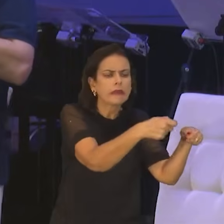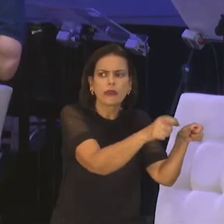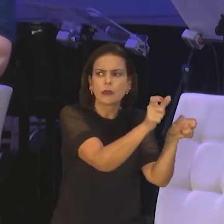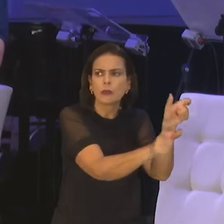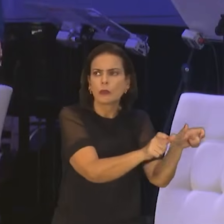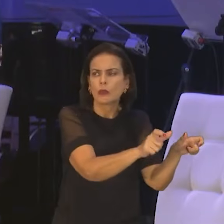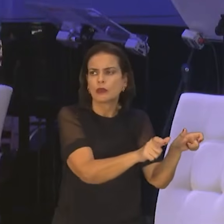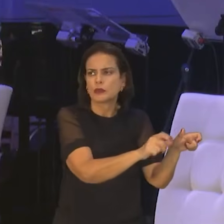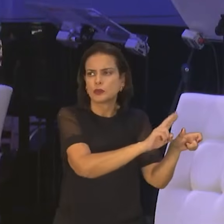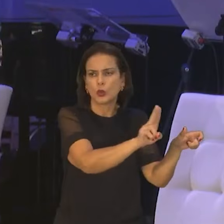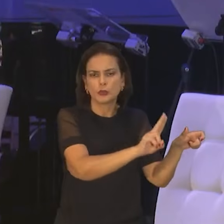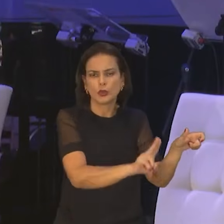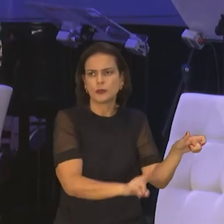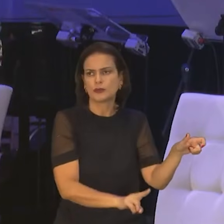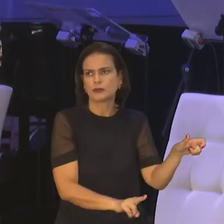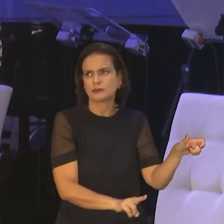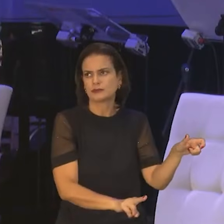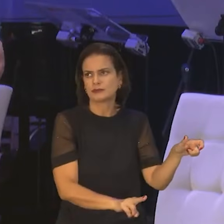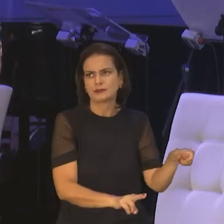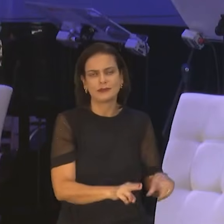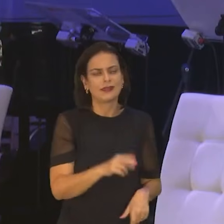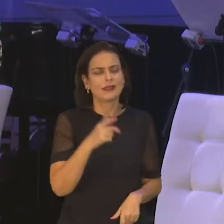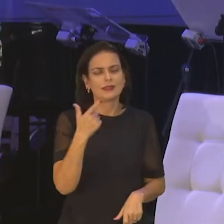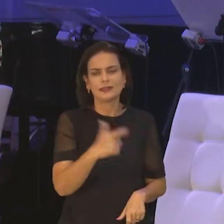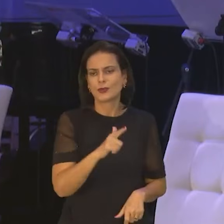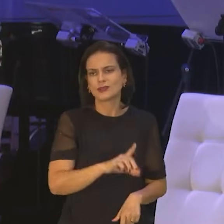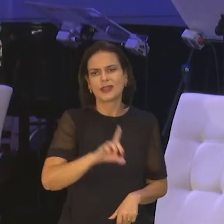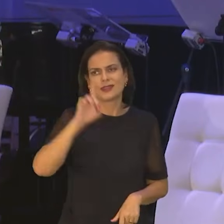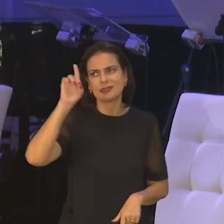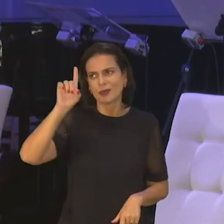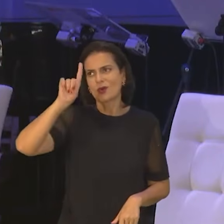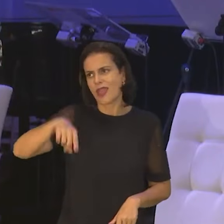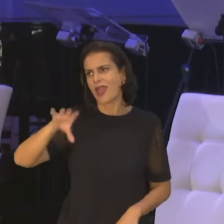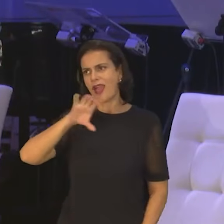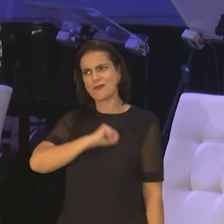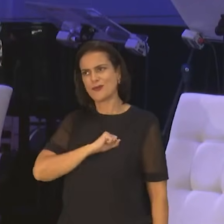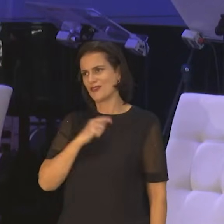tal. Mas eles não têm Deus e amor.